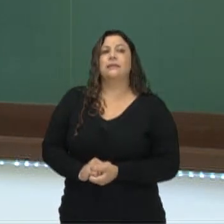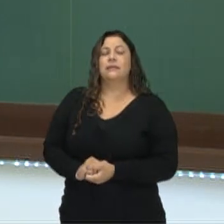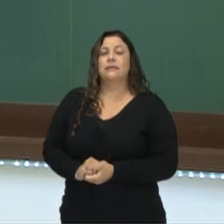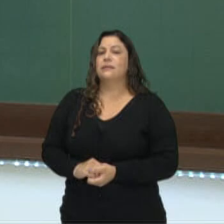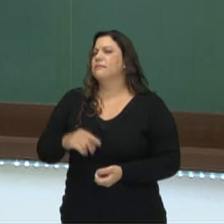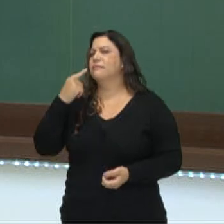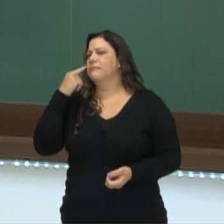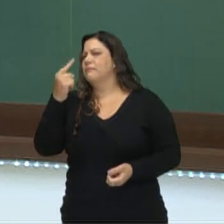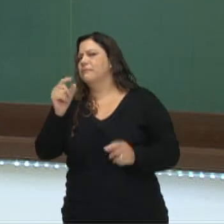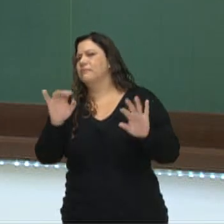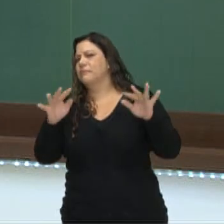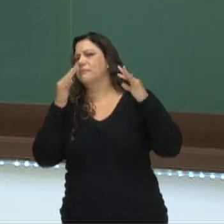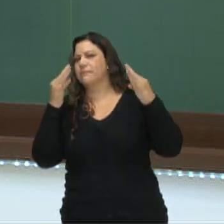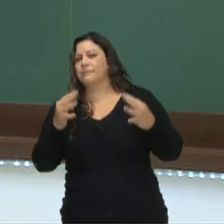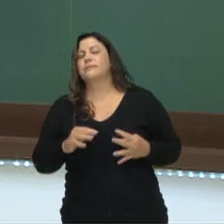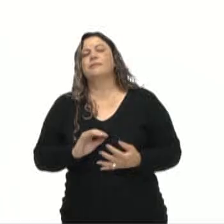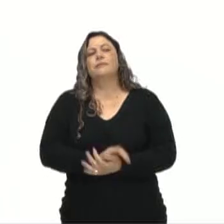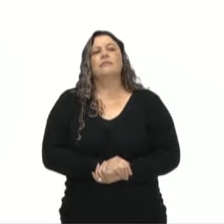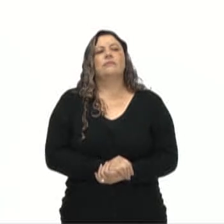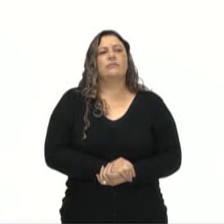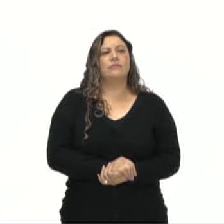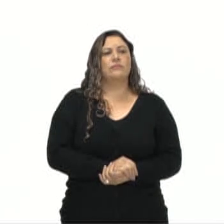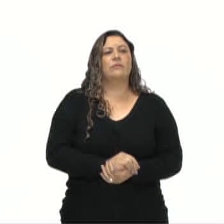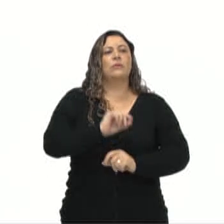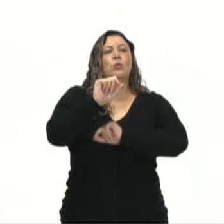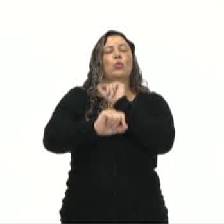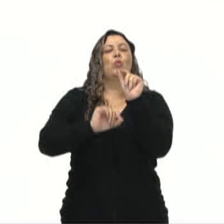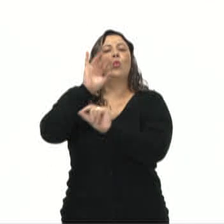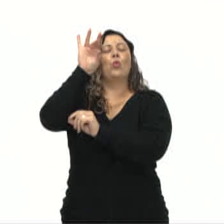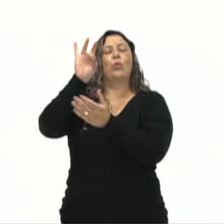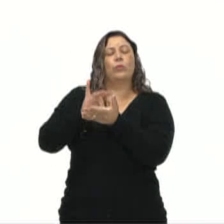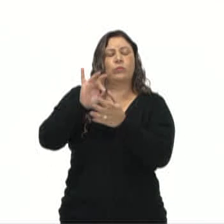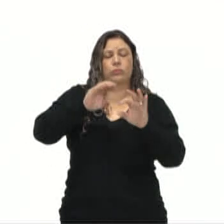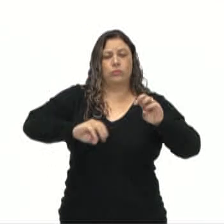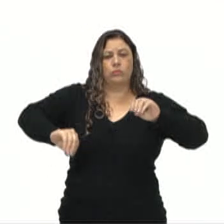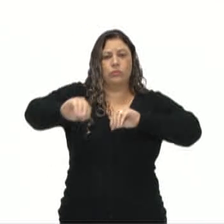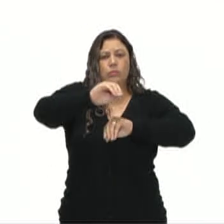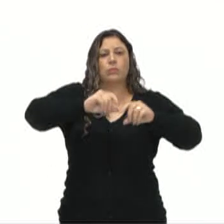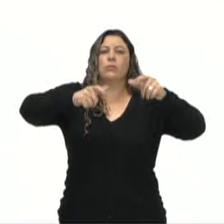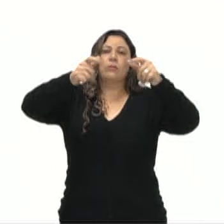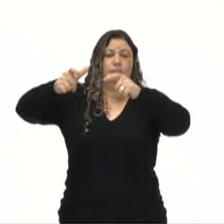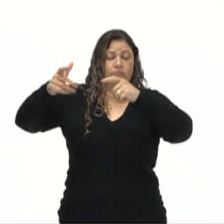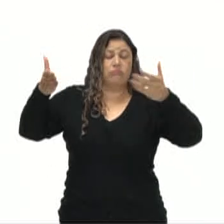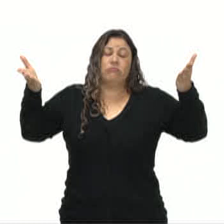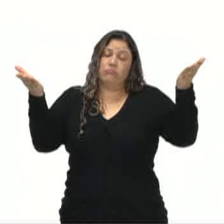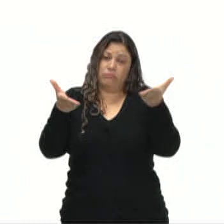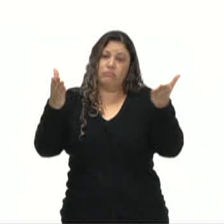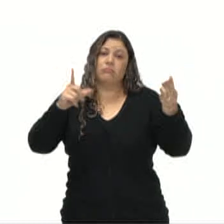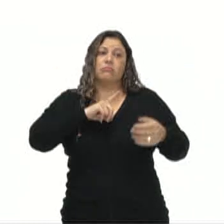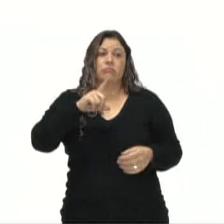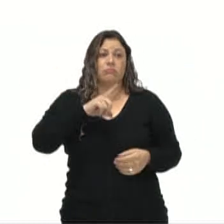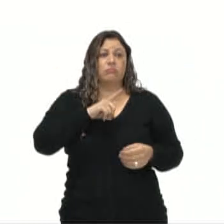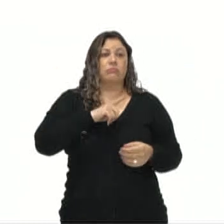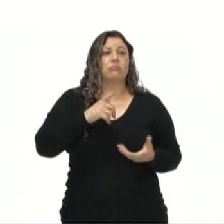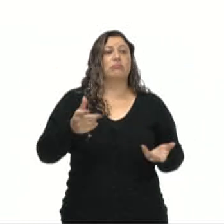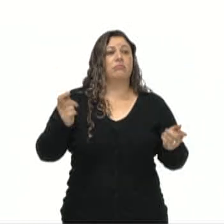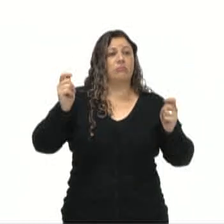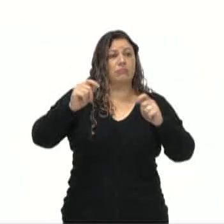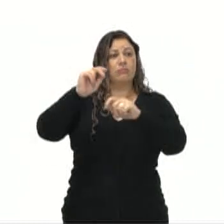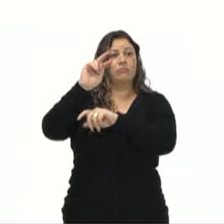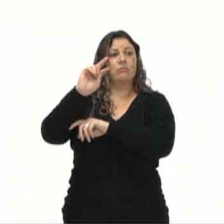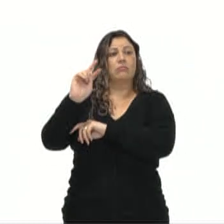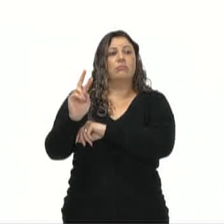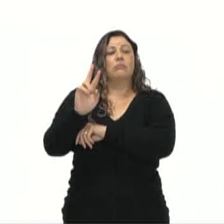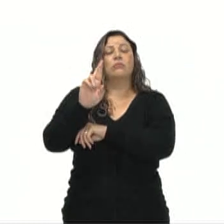Vamos ver, presta atenção aqui. Originalmente, o território em que hoje se encontra Ruanda era habitado